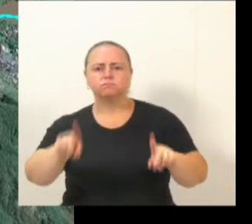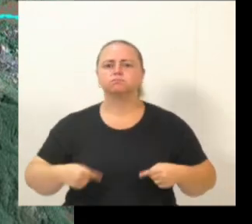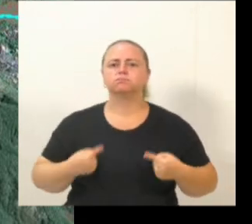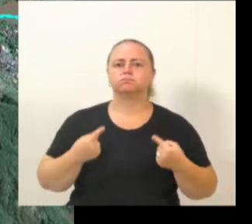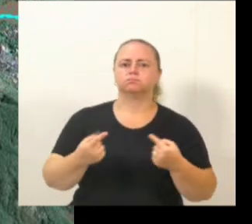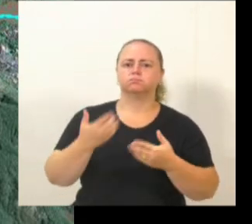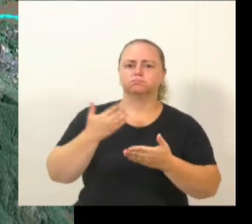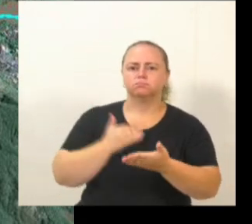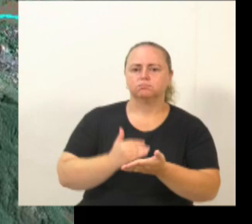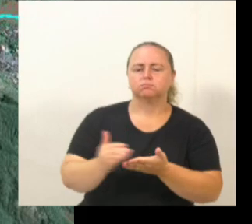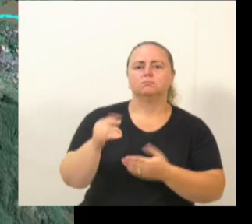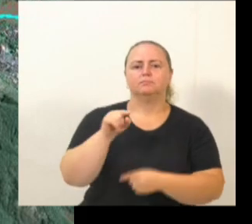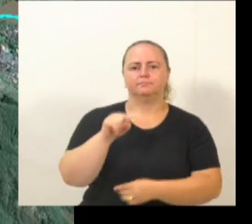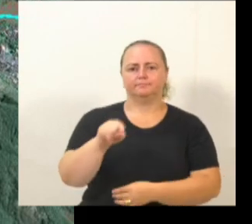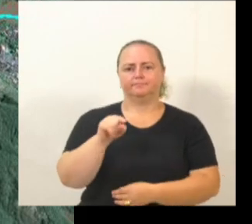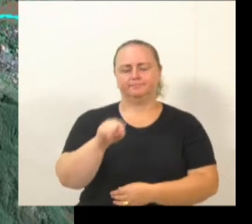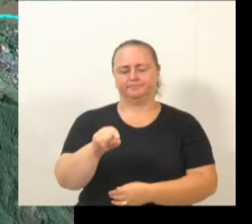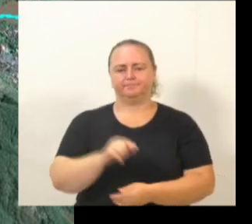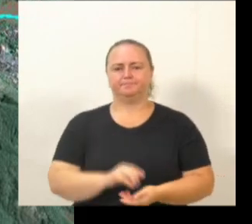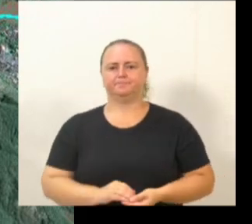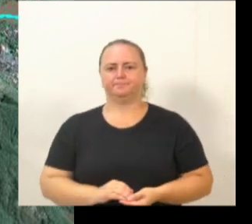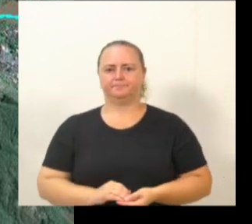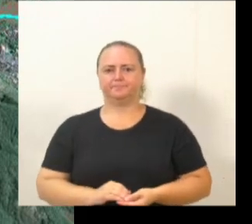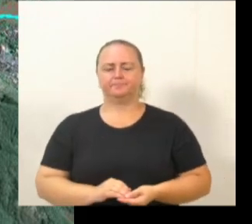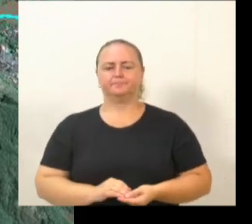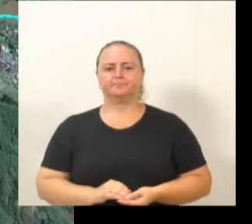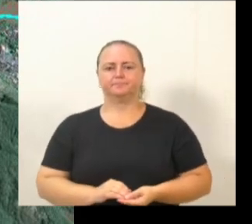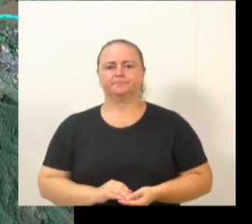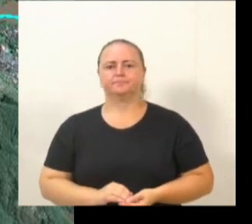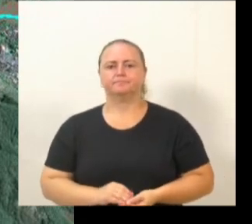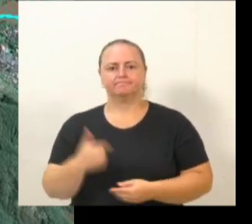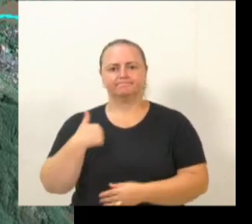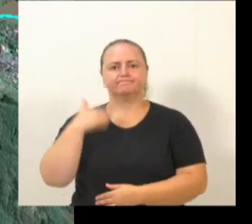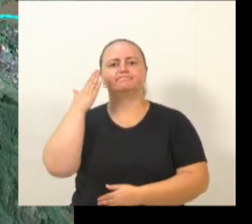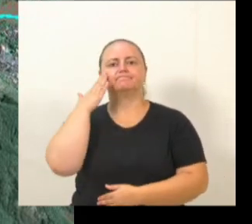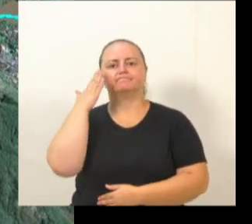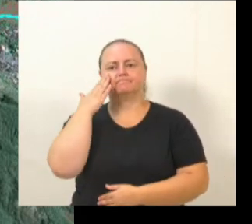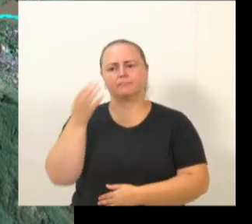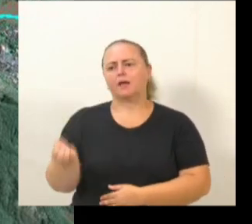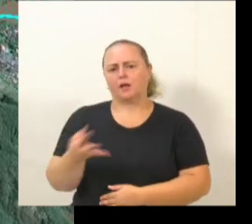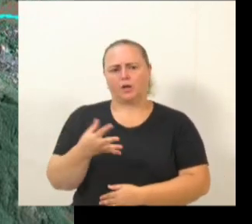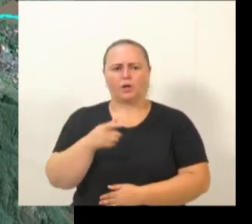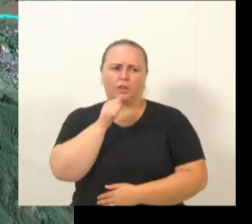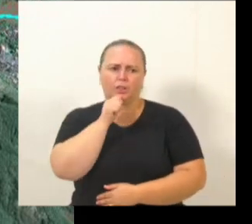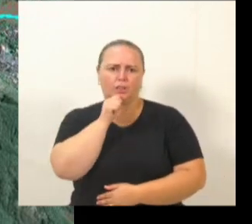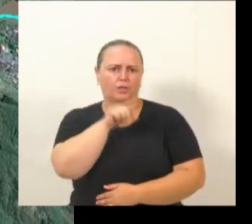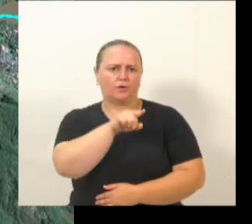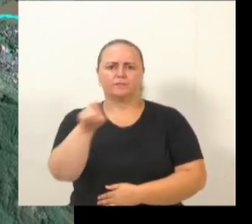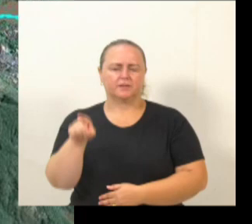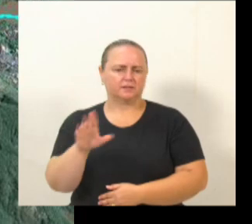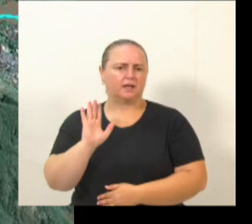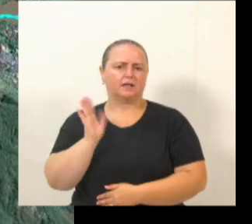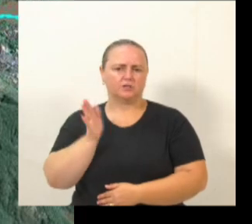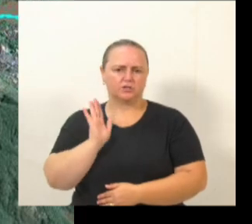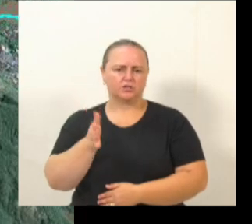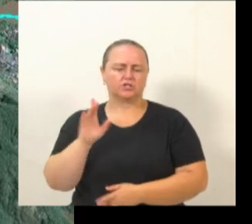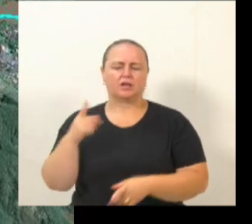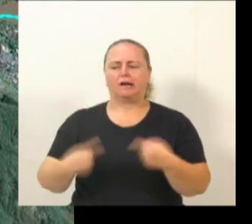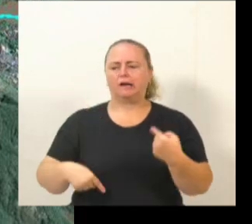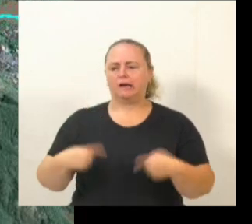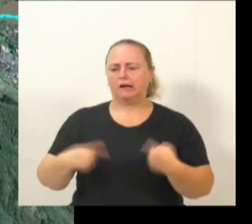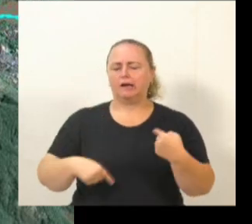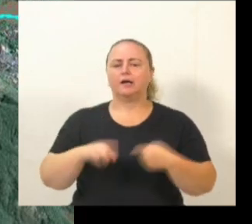então, a partir dali. Eu sei que essa informação não é nova para vocês, essa discussão já aconteceu algumas vezes, é só para a gente